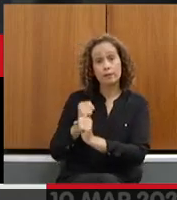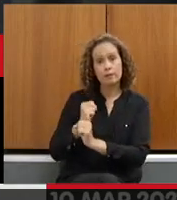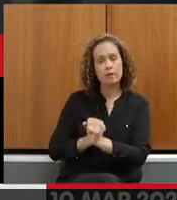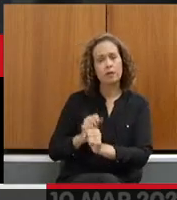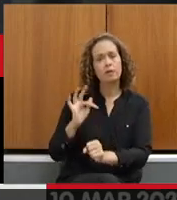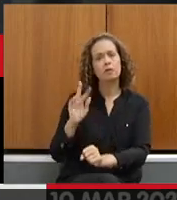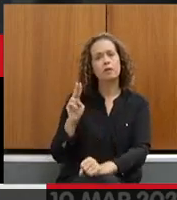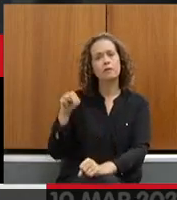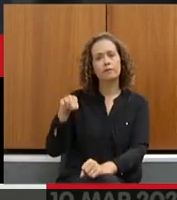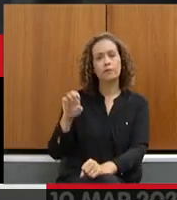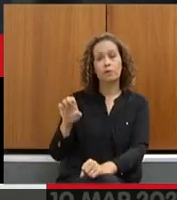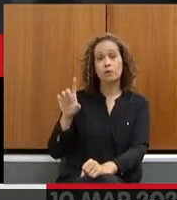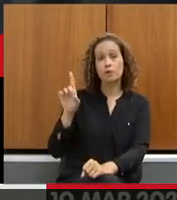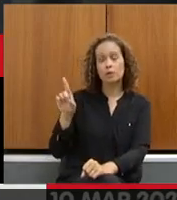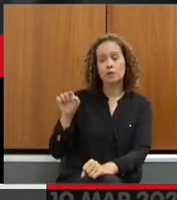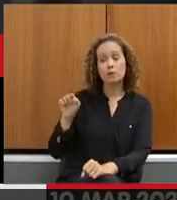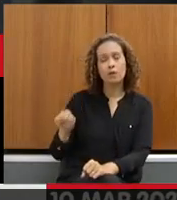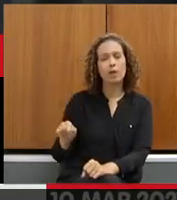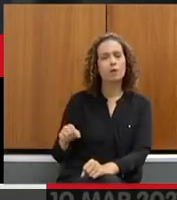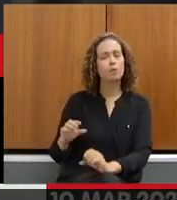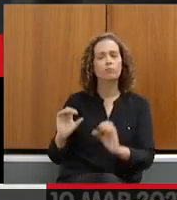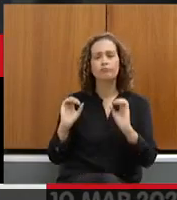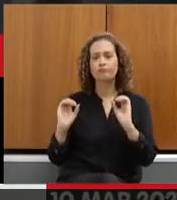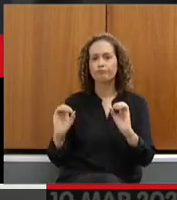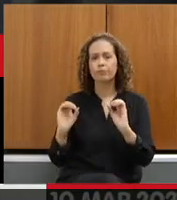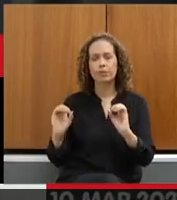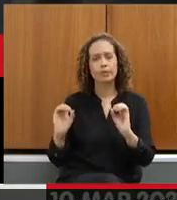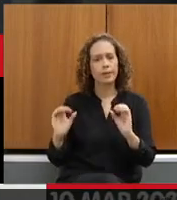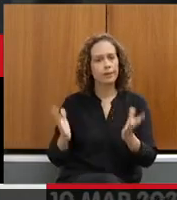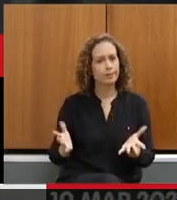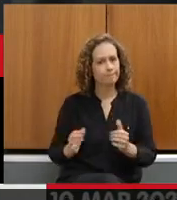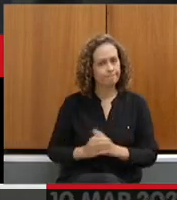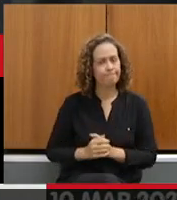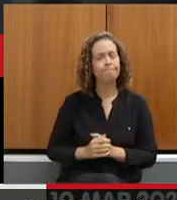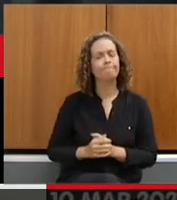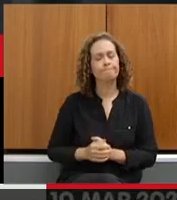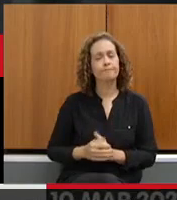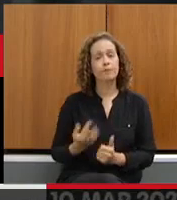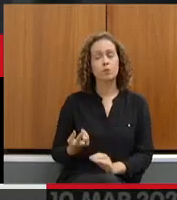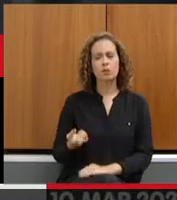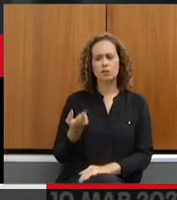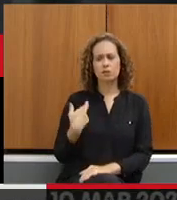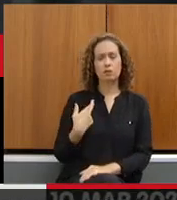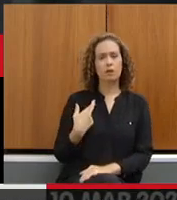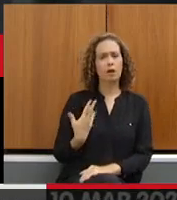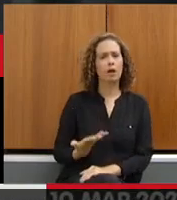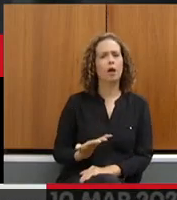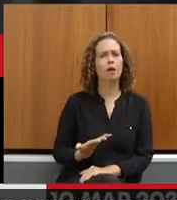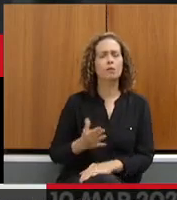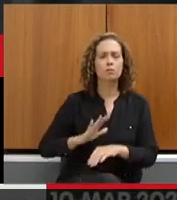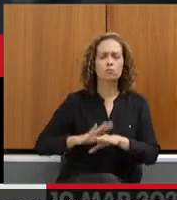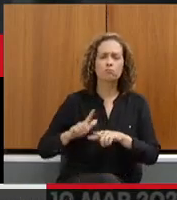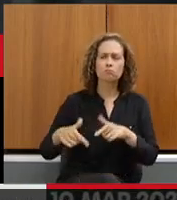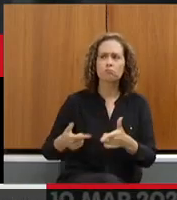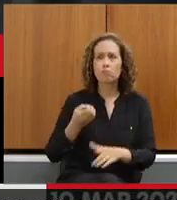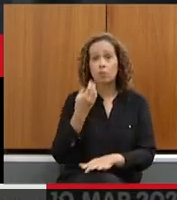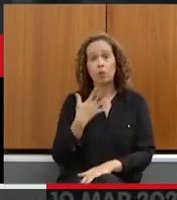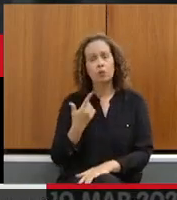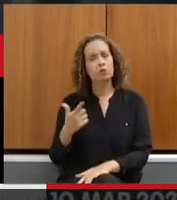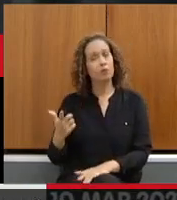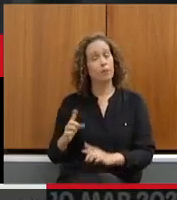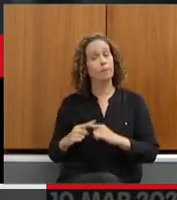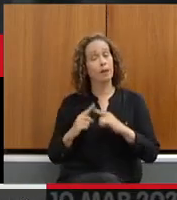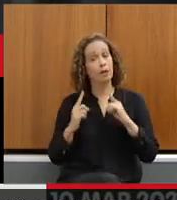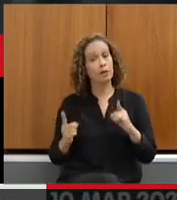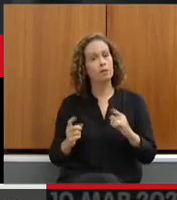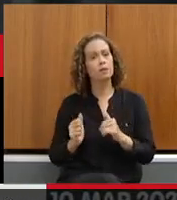ela praticamente ficou no zero a zero nós não tivemos um resultado operacional significativo em